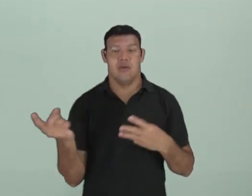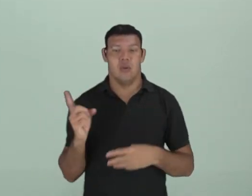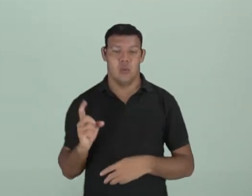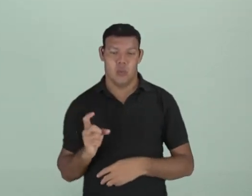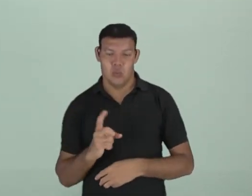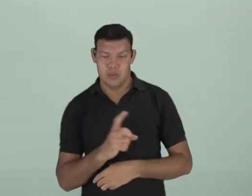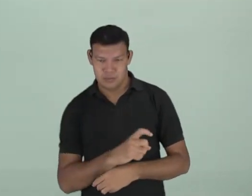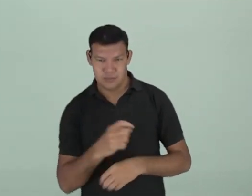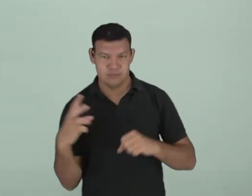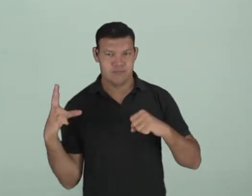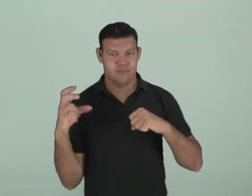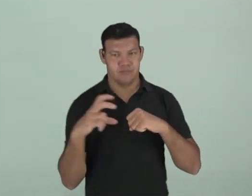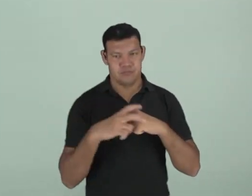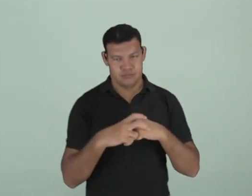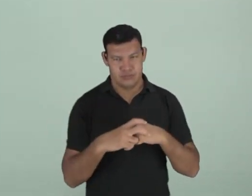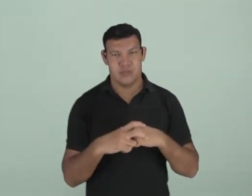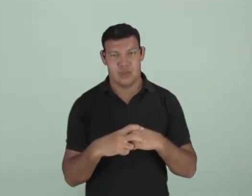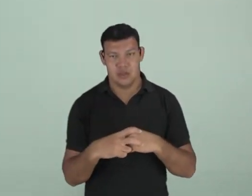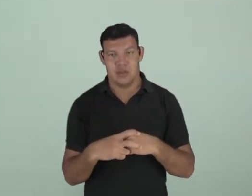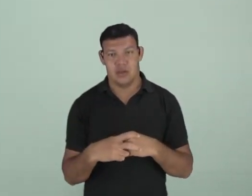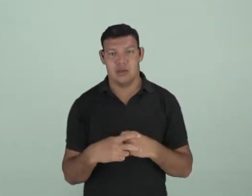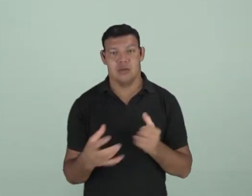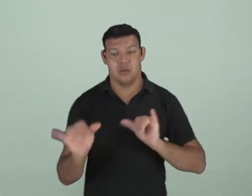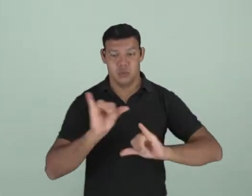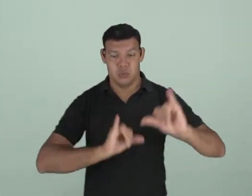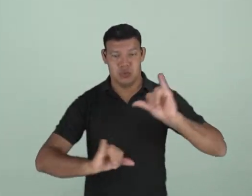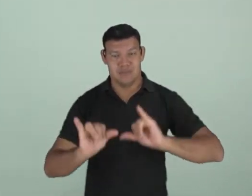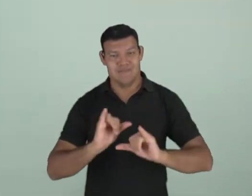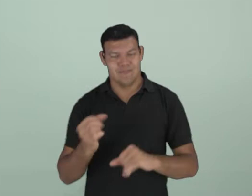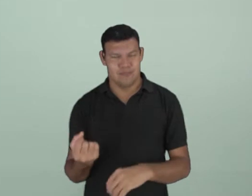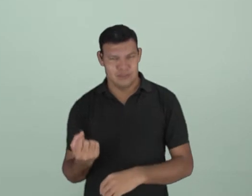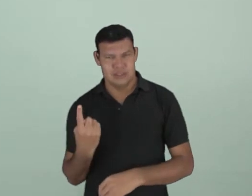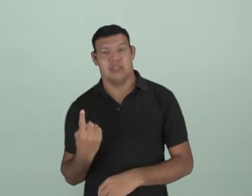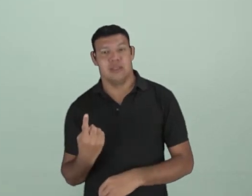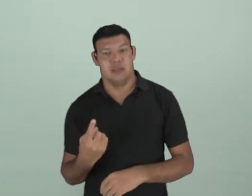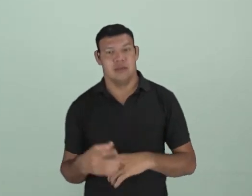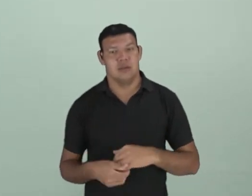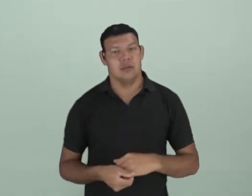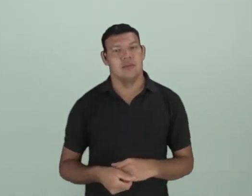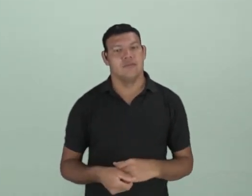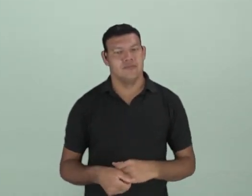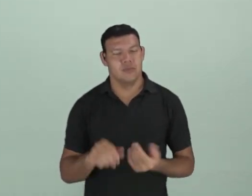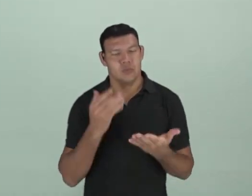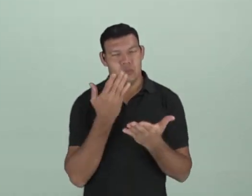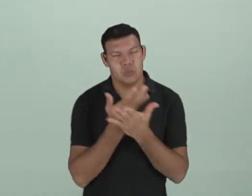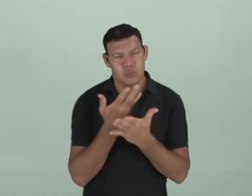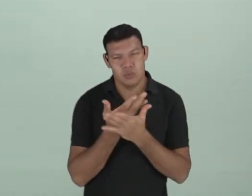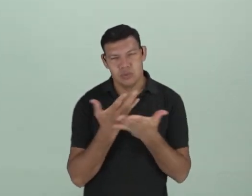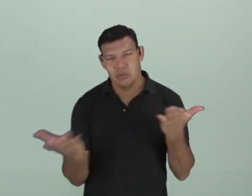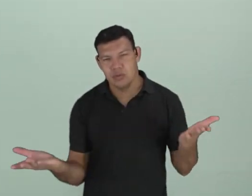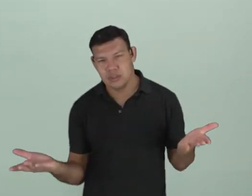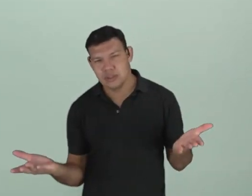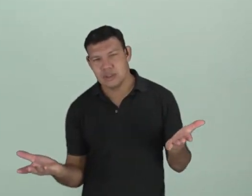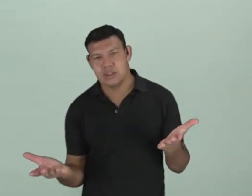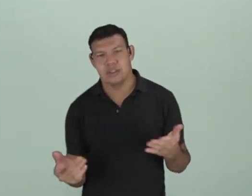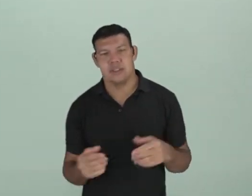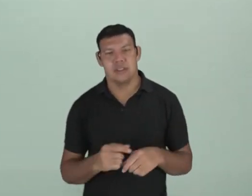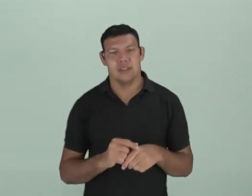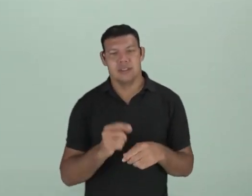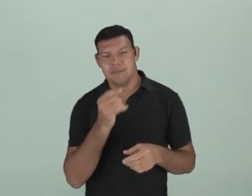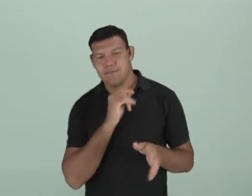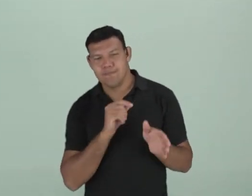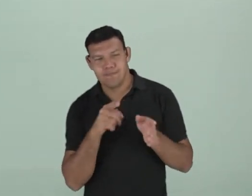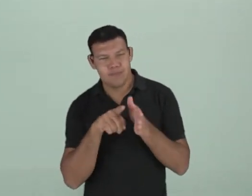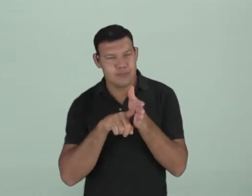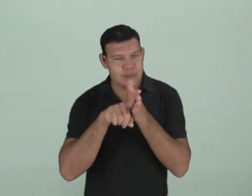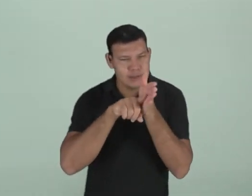patógeno, um organismo estranho, tá bom? E ela vai começar a estudar esse antígeno, esse patógeno. Então as